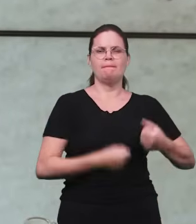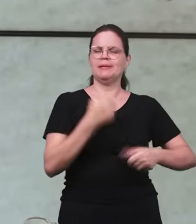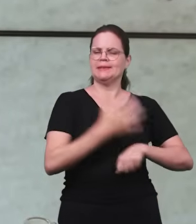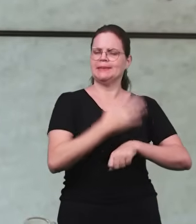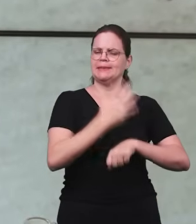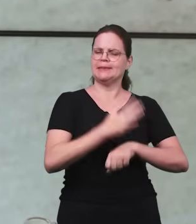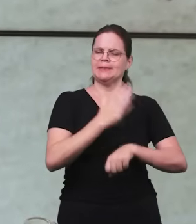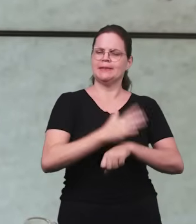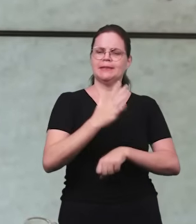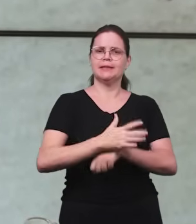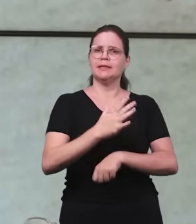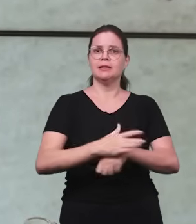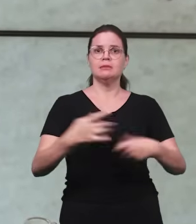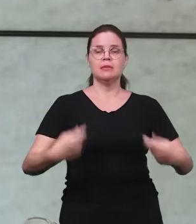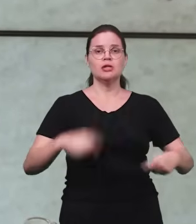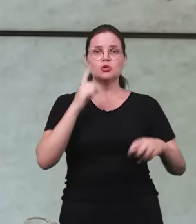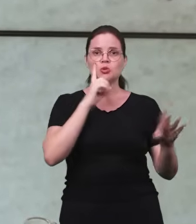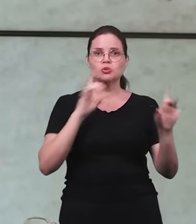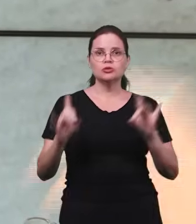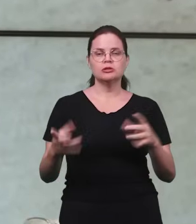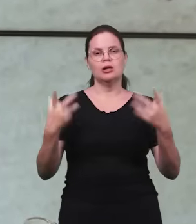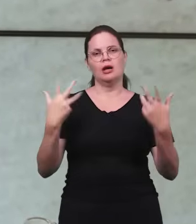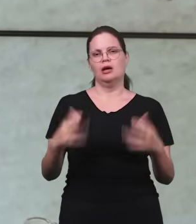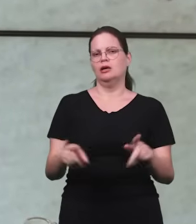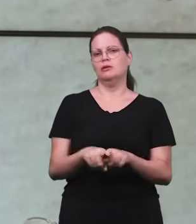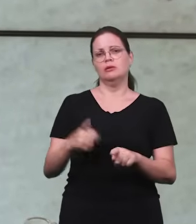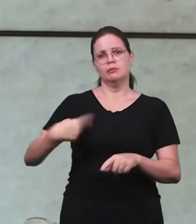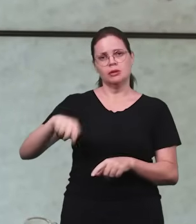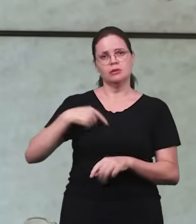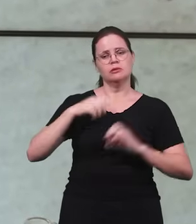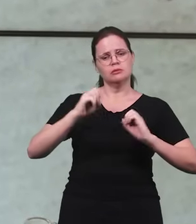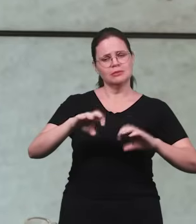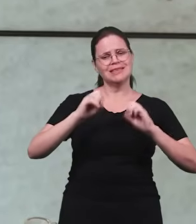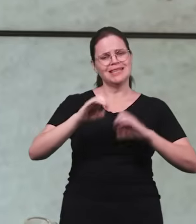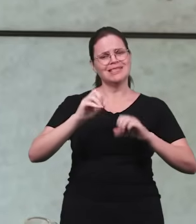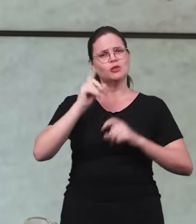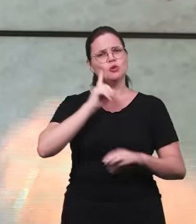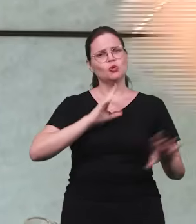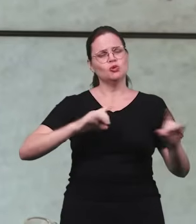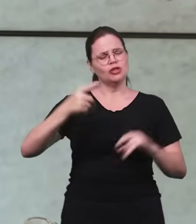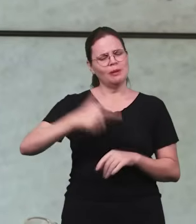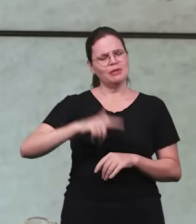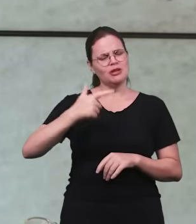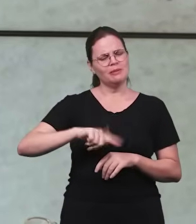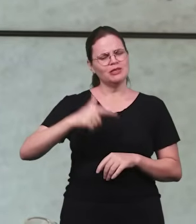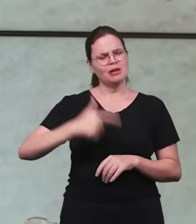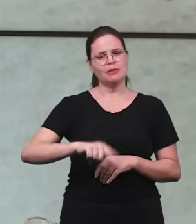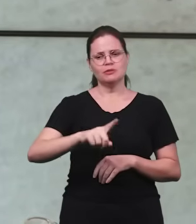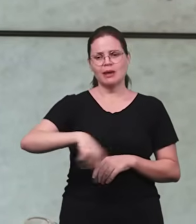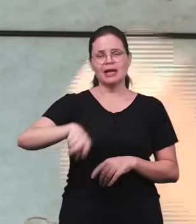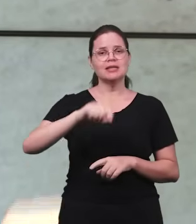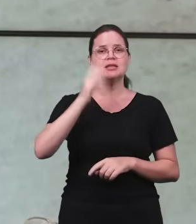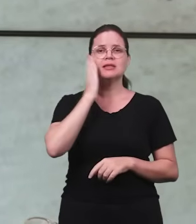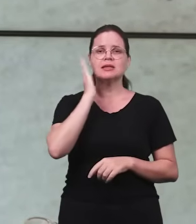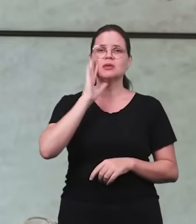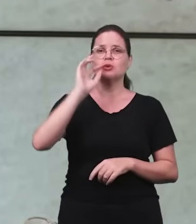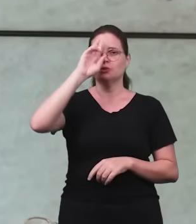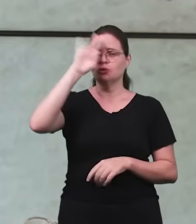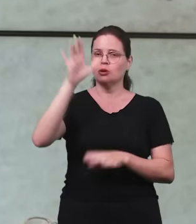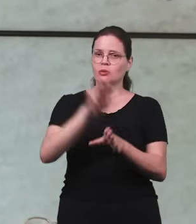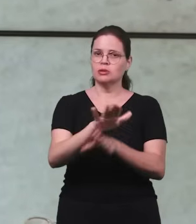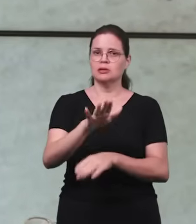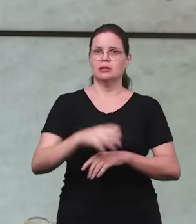precisamos treinar os nossos filhos nos conselhos do Senhor. Que no momento certo, o que é o treino? Quando vem